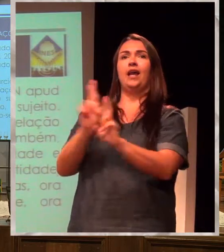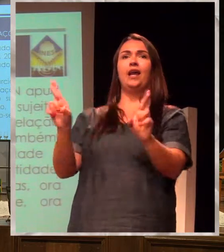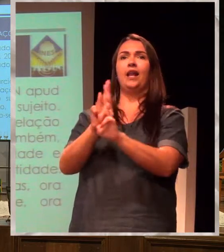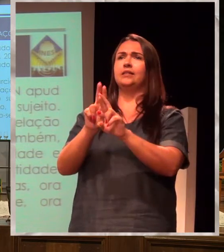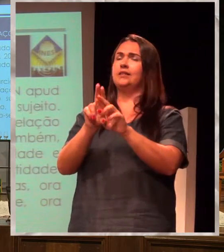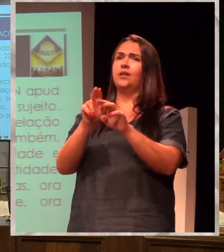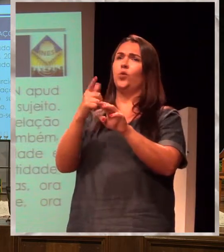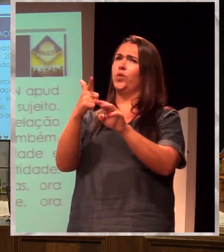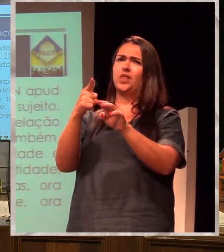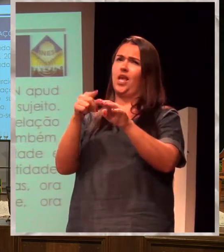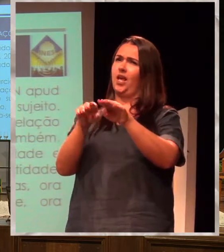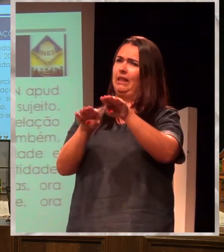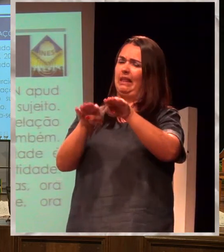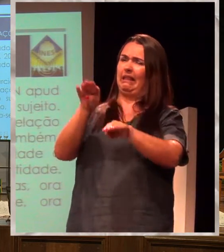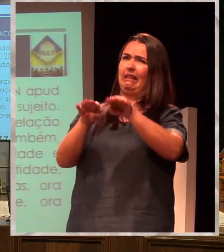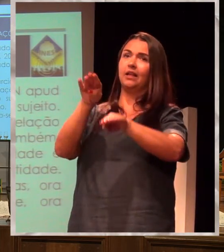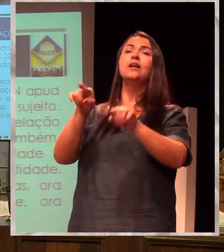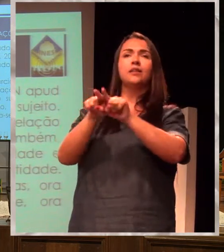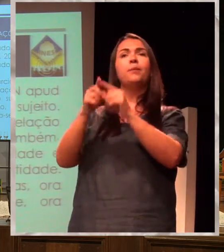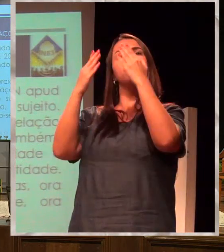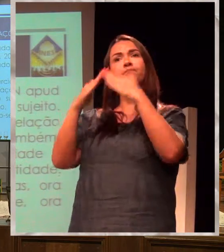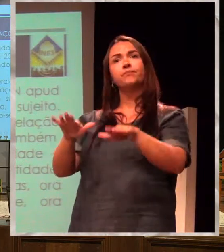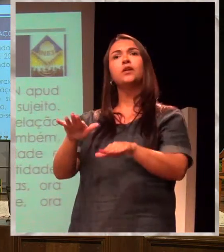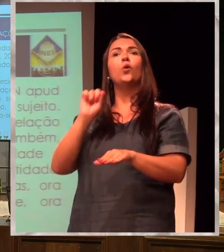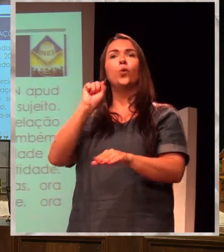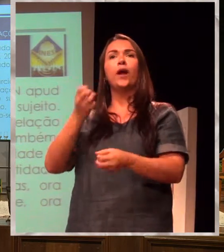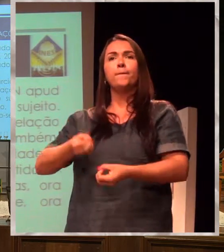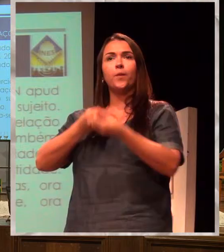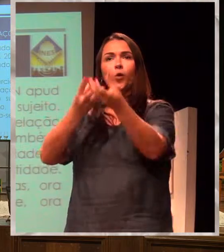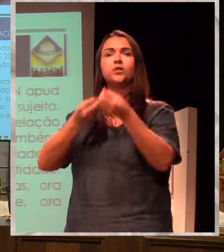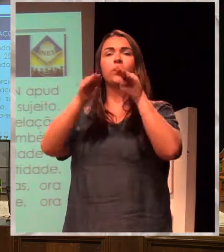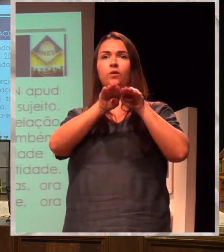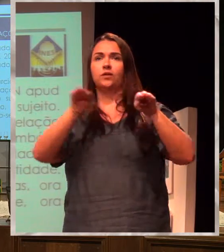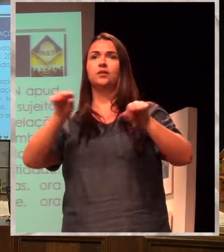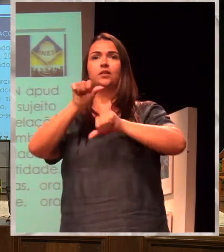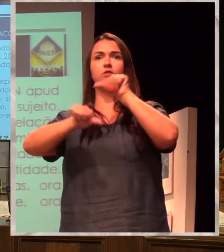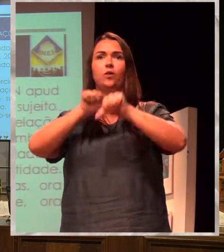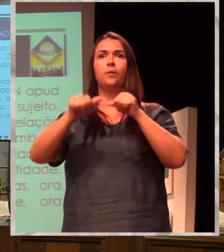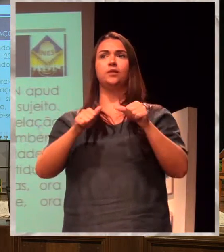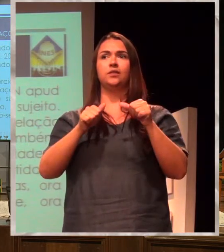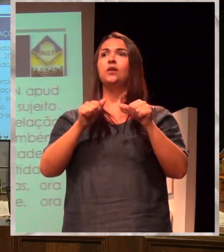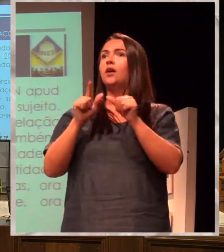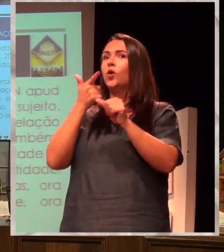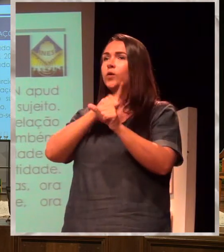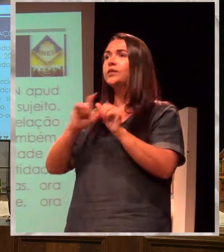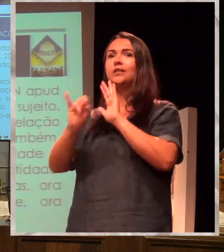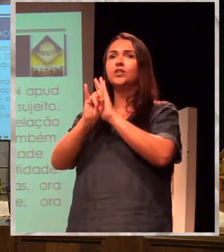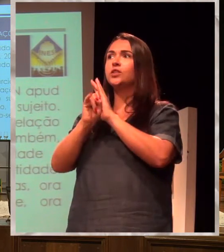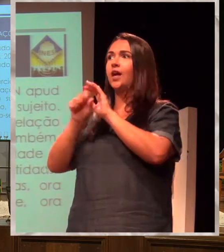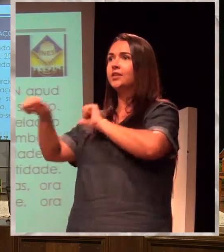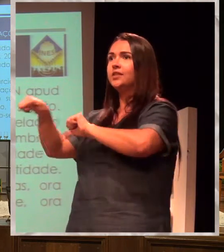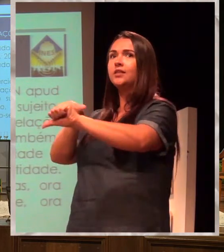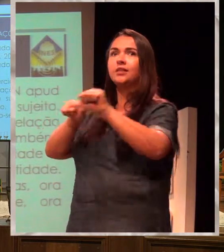interferem também desproporcionalmente na reprodução e regularidade e transformação, deslocamento das relações de identidade.